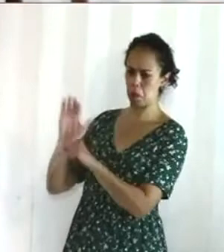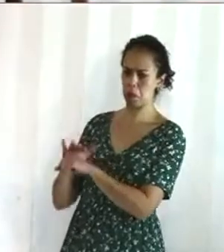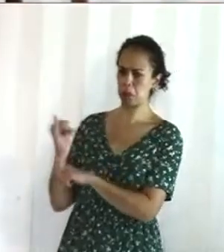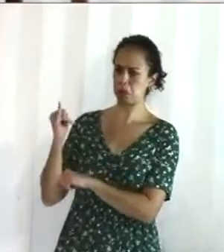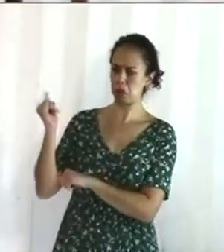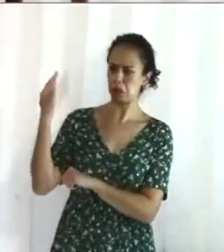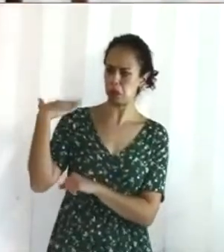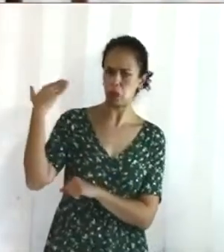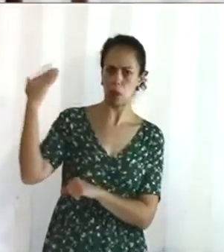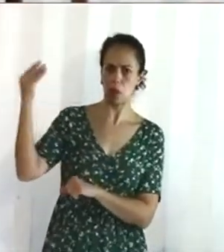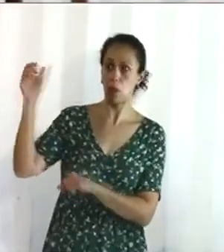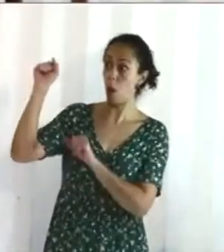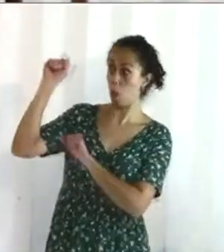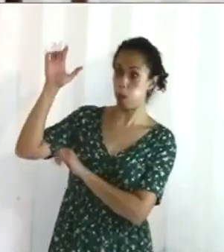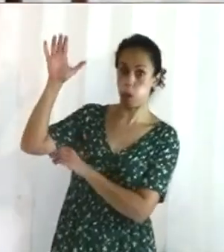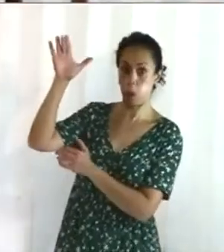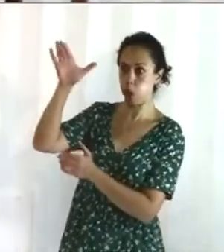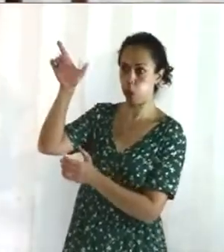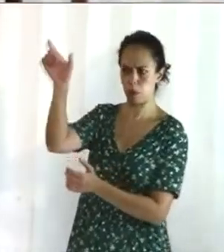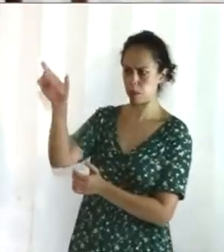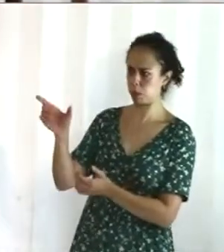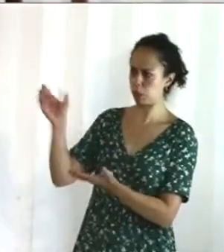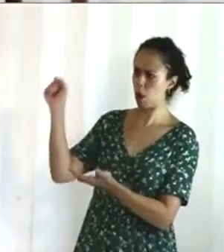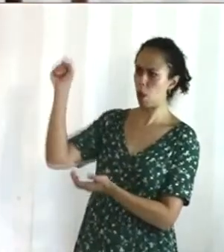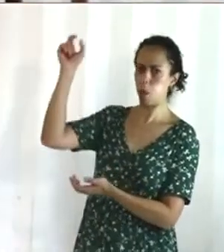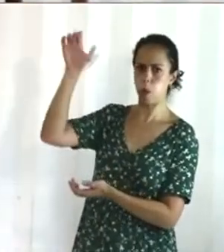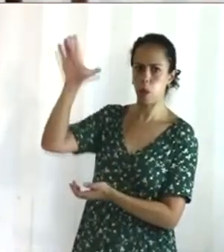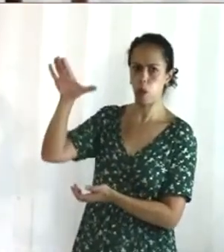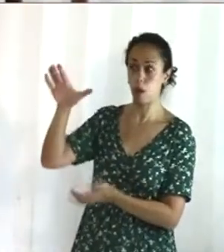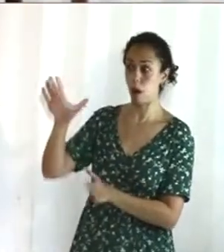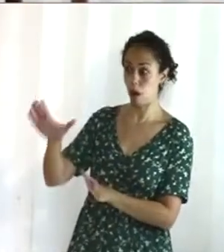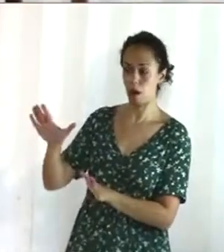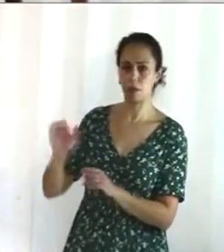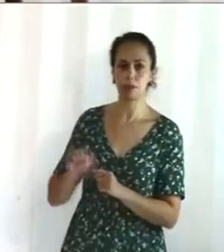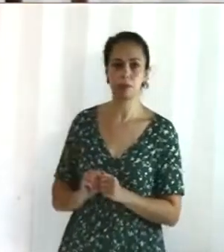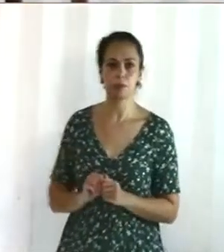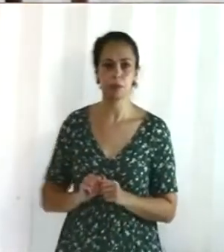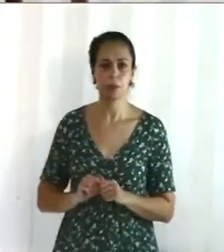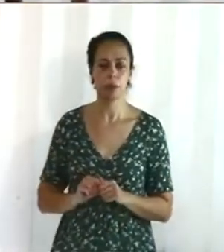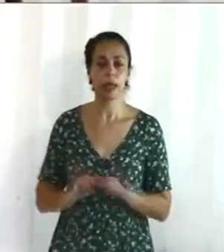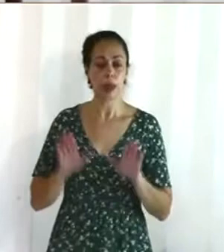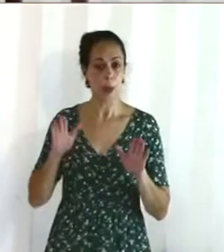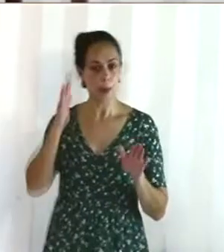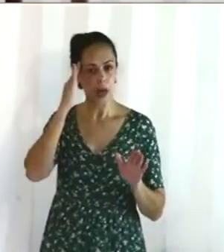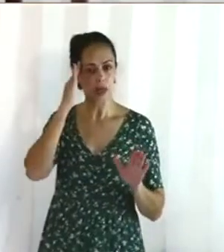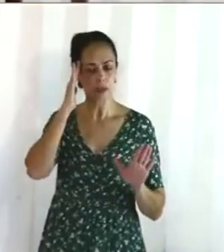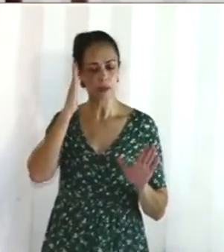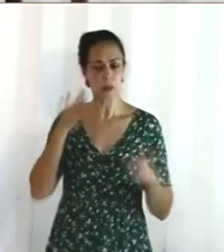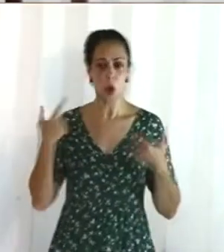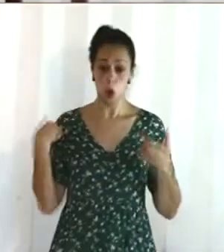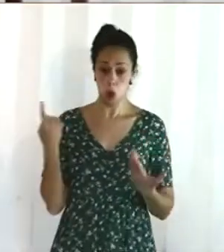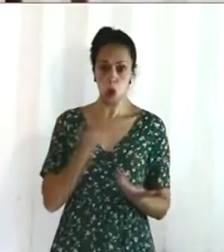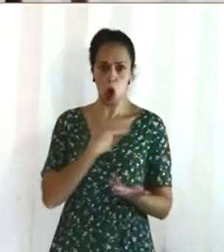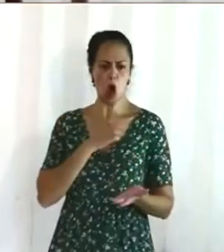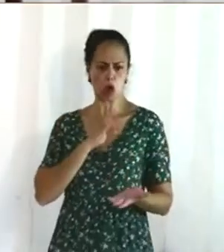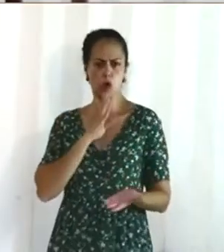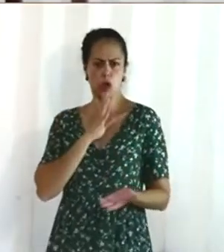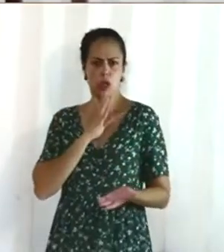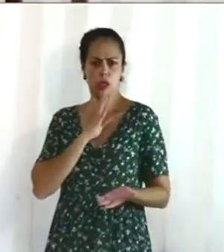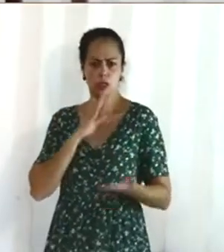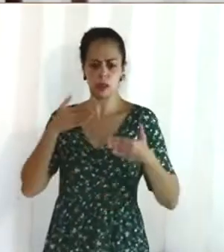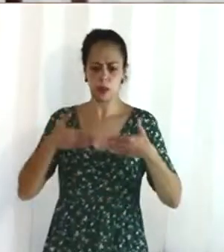que eles tinham separado do povo. Eles eram os iluminados, tinham a luz,